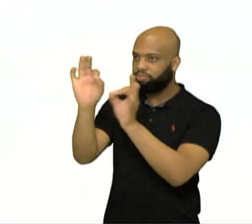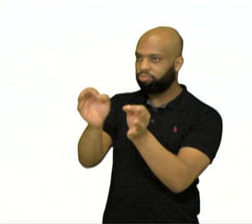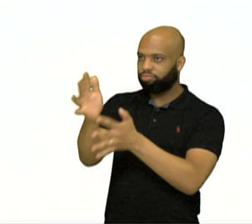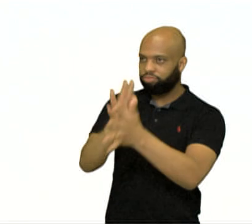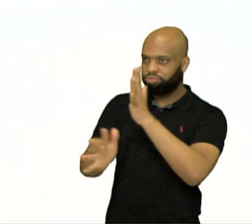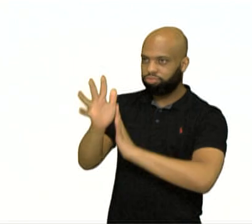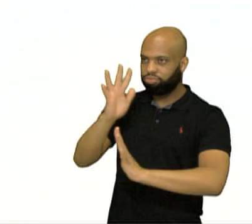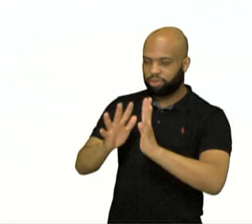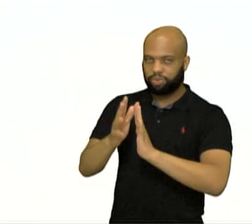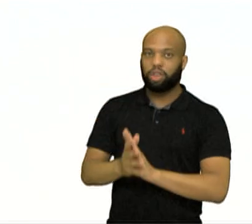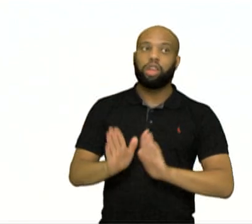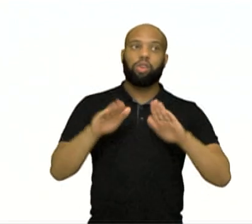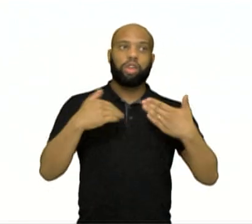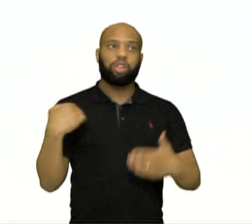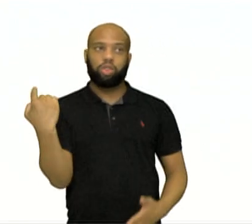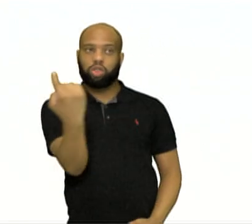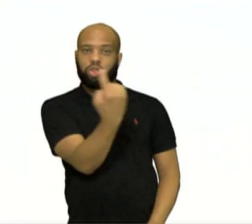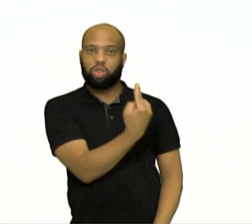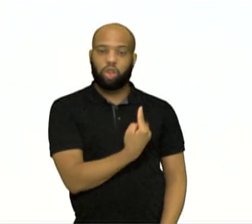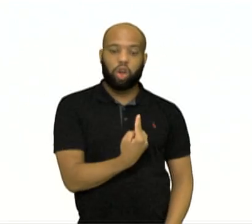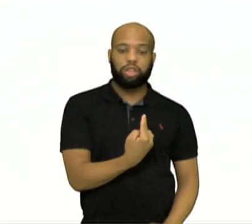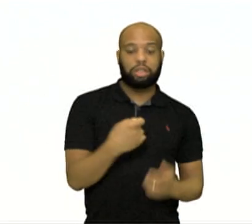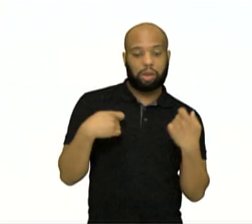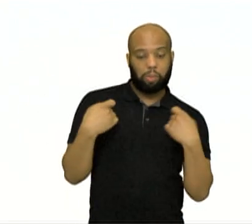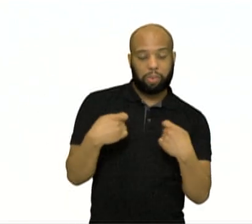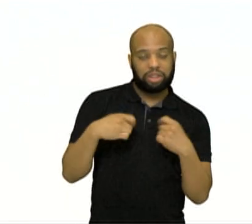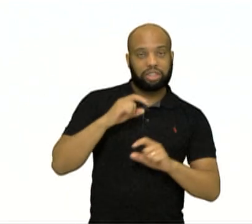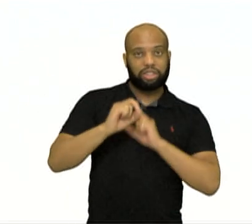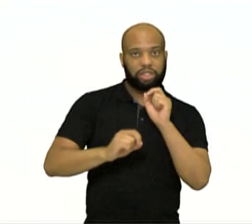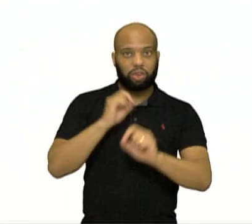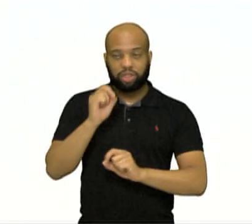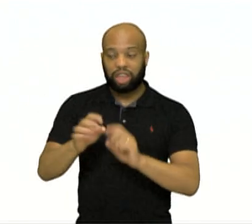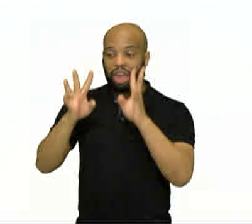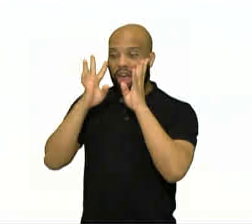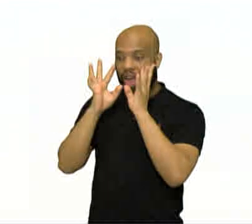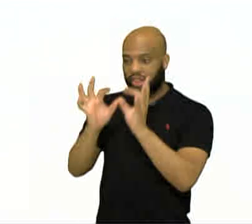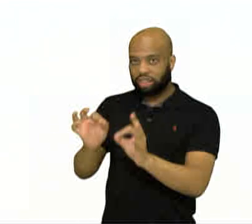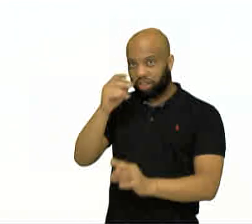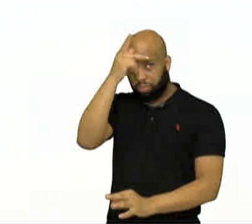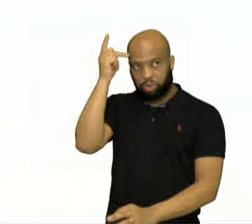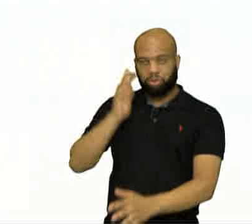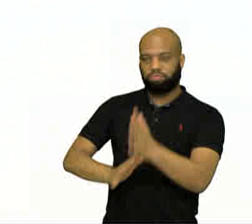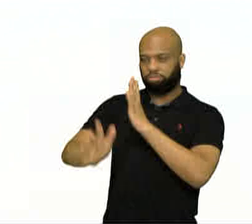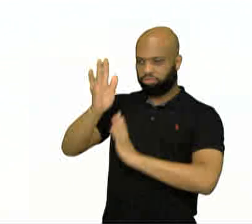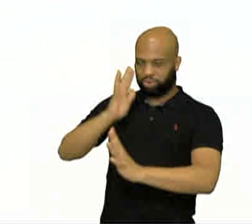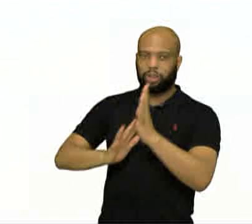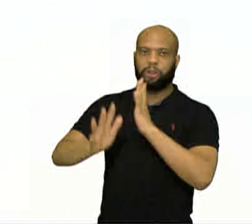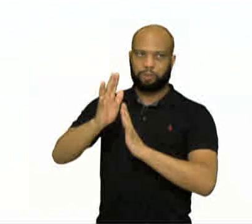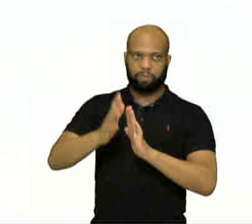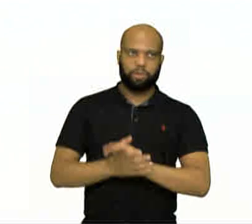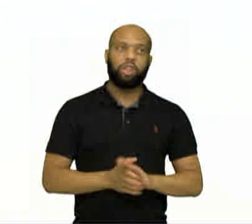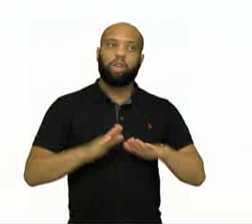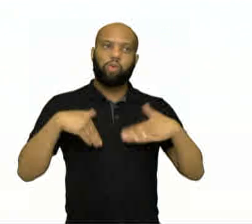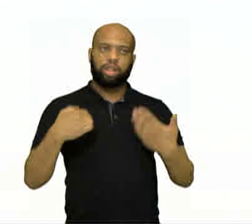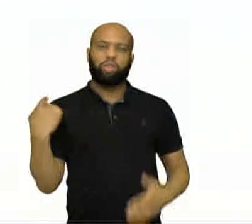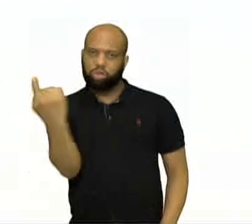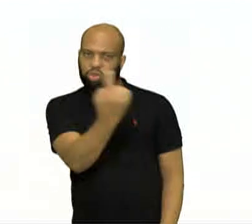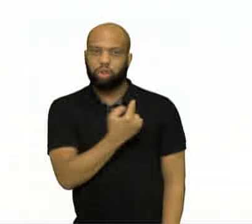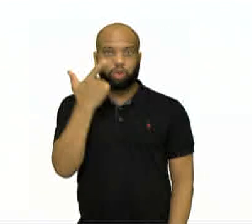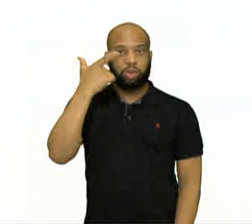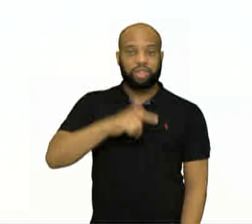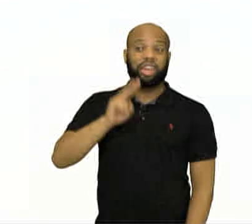segundo a autora, desenvolvermos a capacidade de nos tornarmos bons ouvintes? Olha lá a correção. Para nos tornarmos